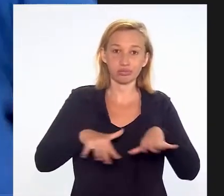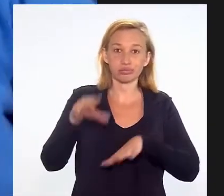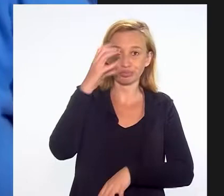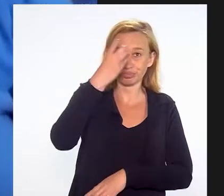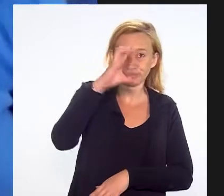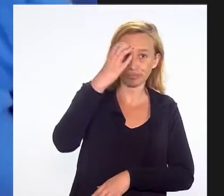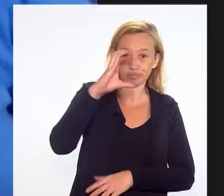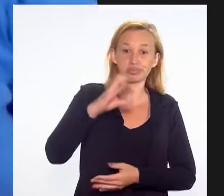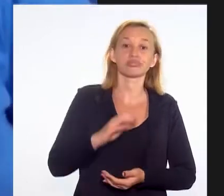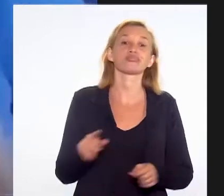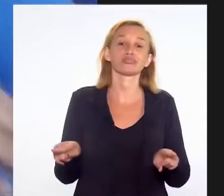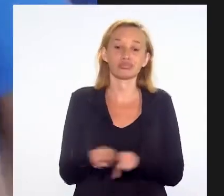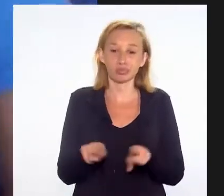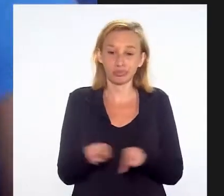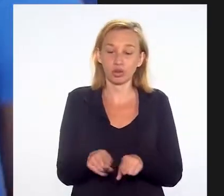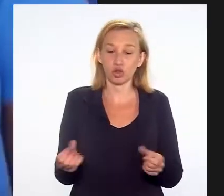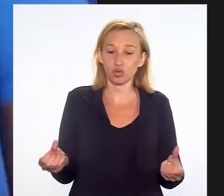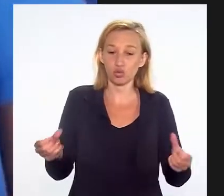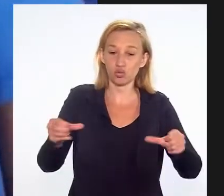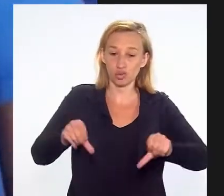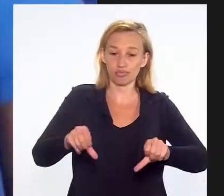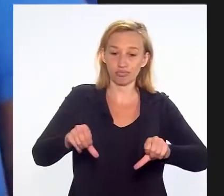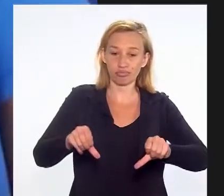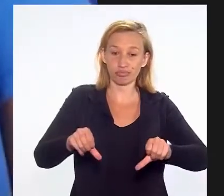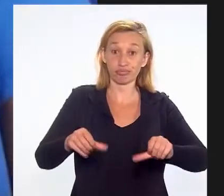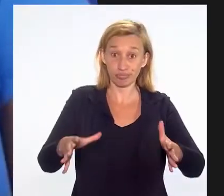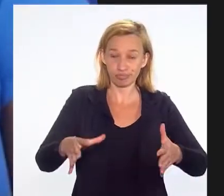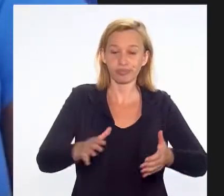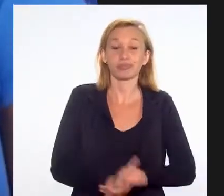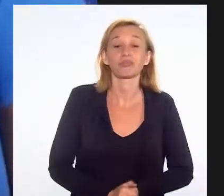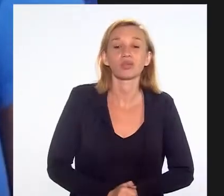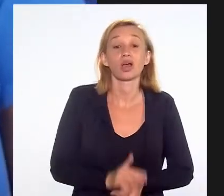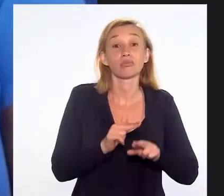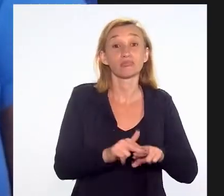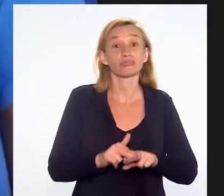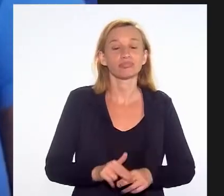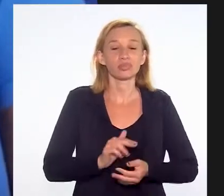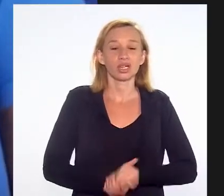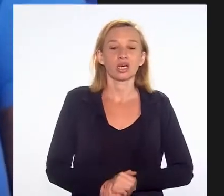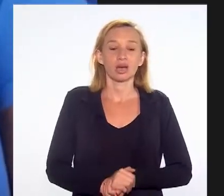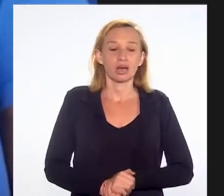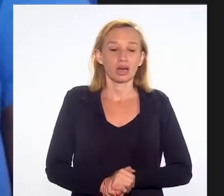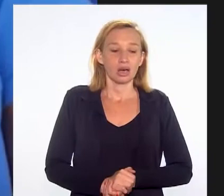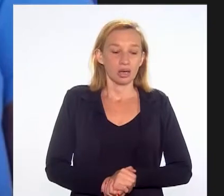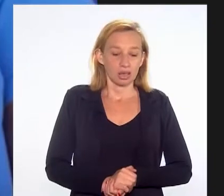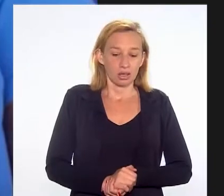de Desenvolvimento para a Ciência, que também está totalmente travado.